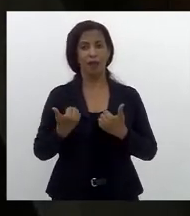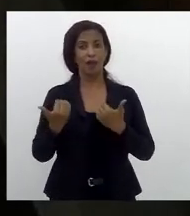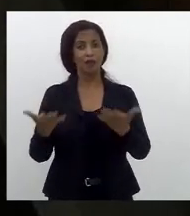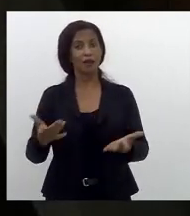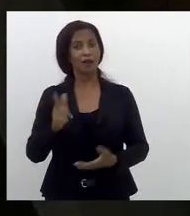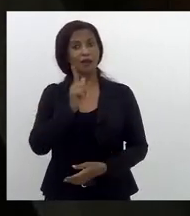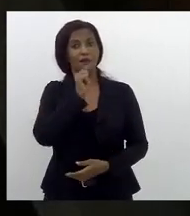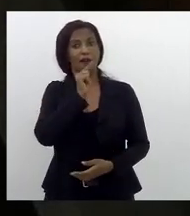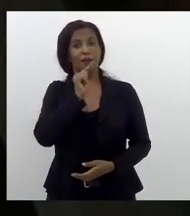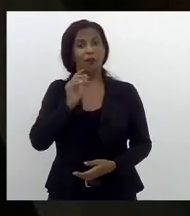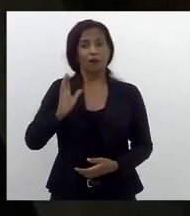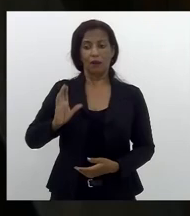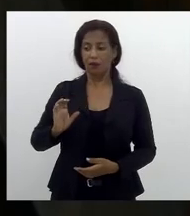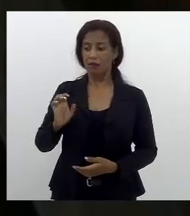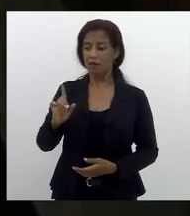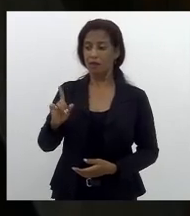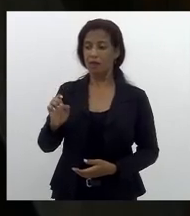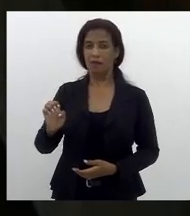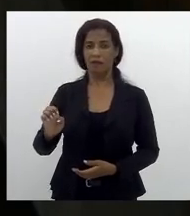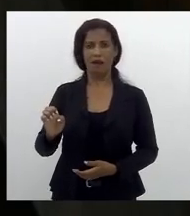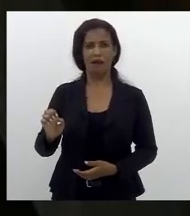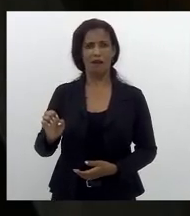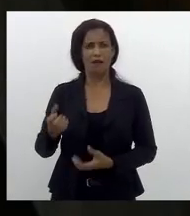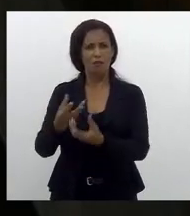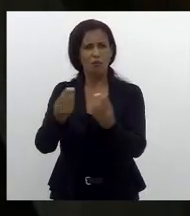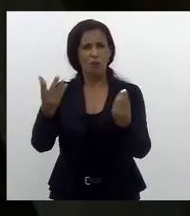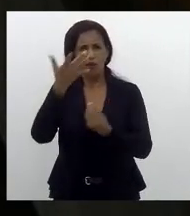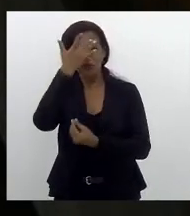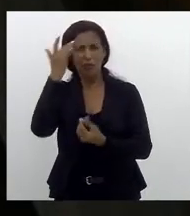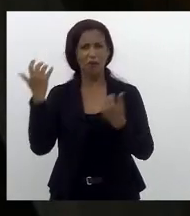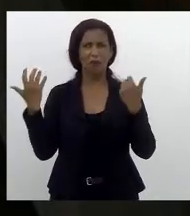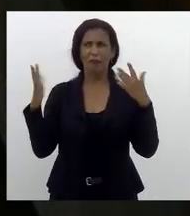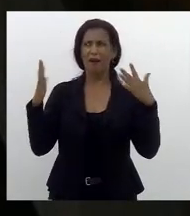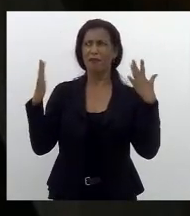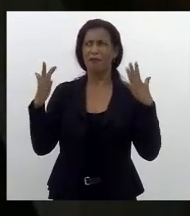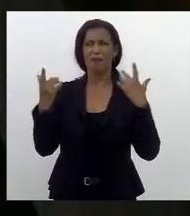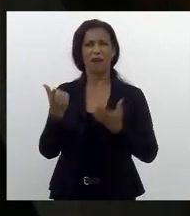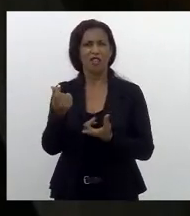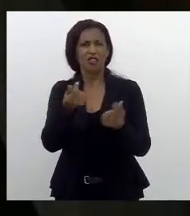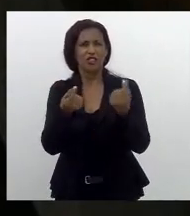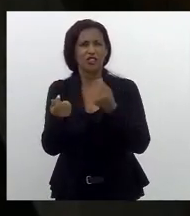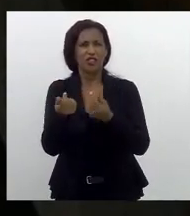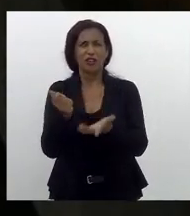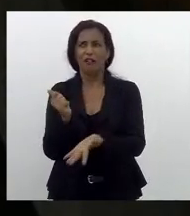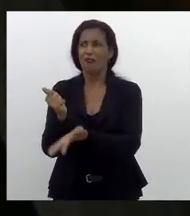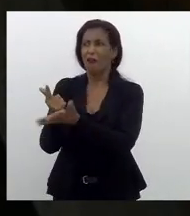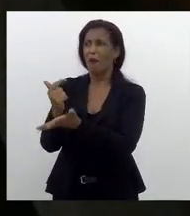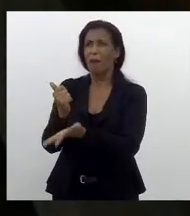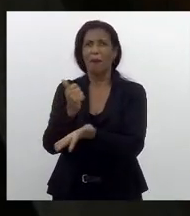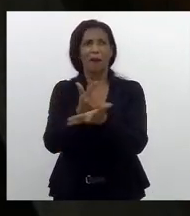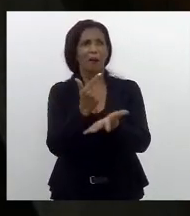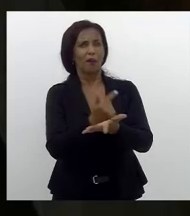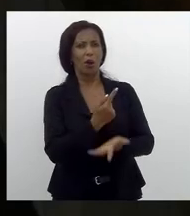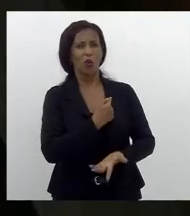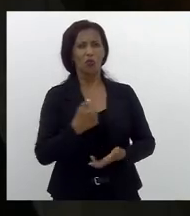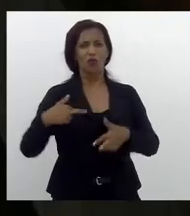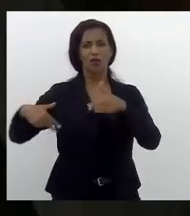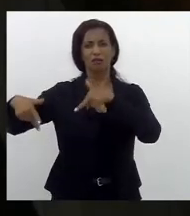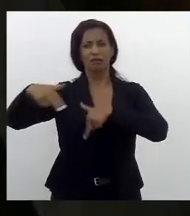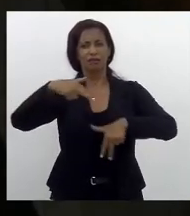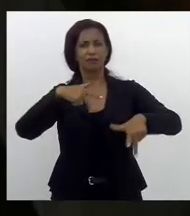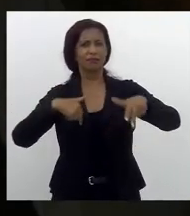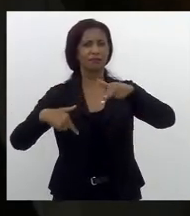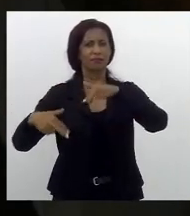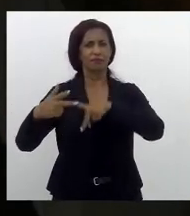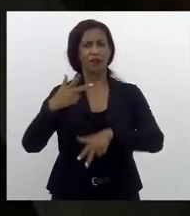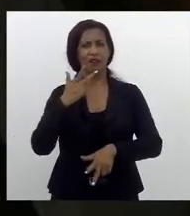SEDAI, muita gente festejando, né? O dinheiro da outorga, que vai fazer isso, vai fazer aquilo, o governador circulando pelo Rio de